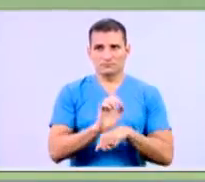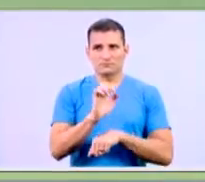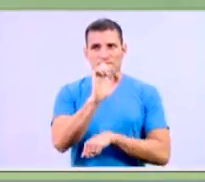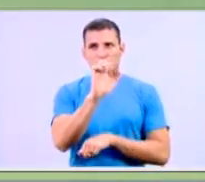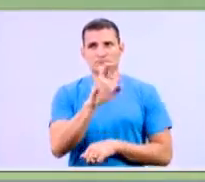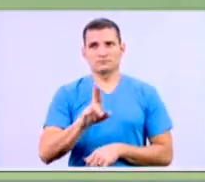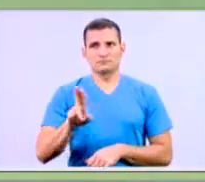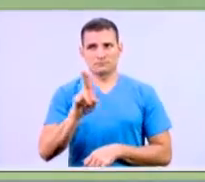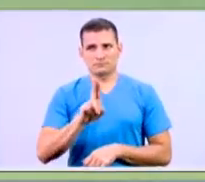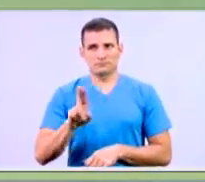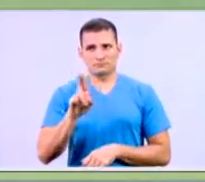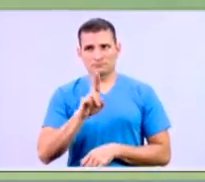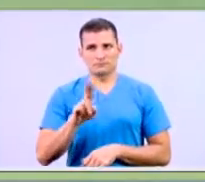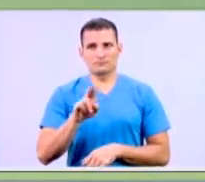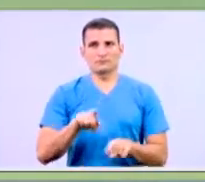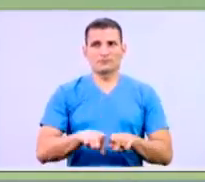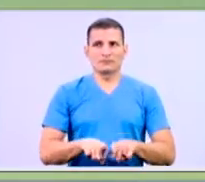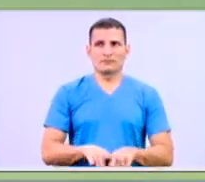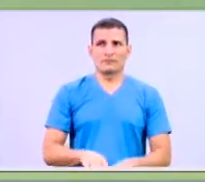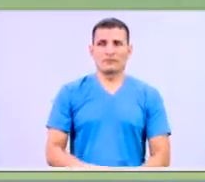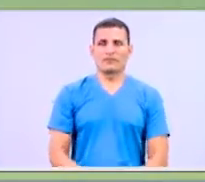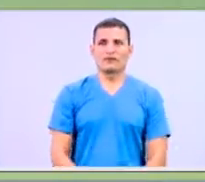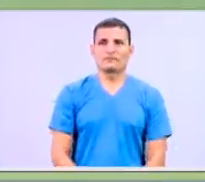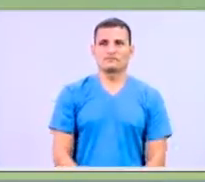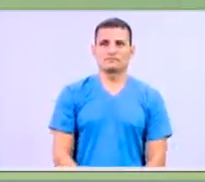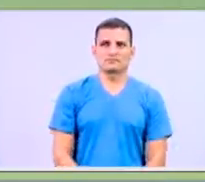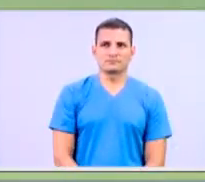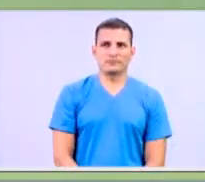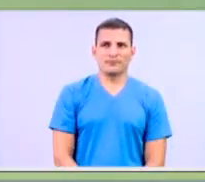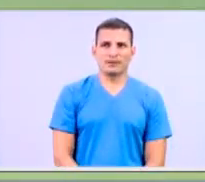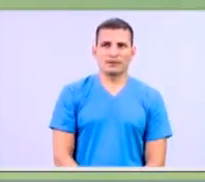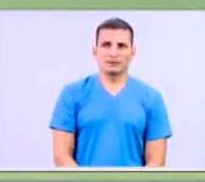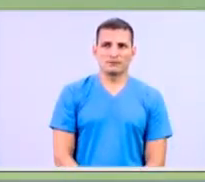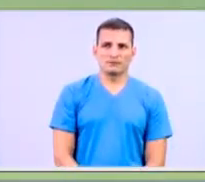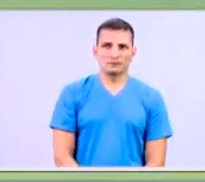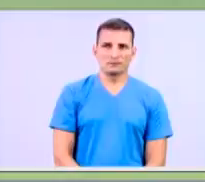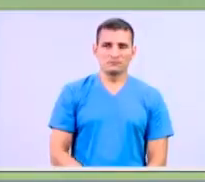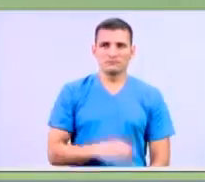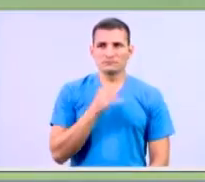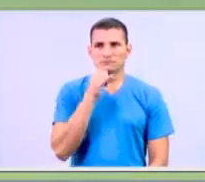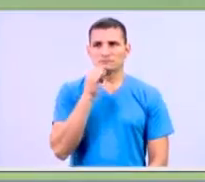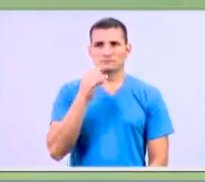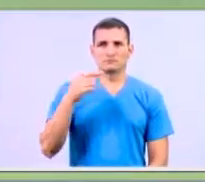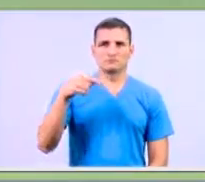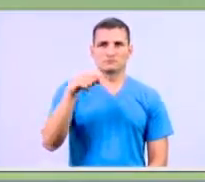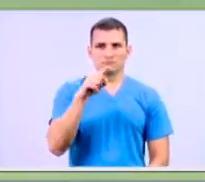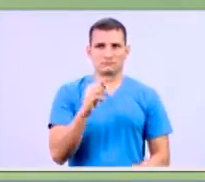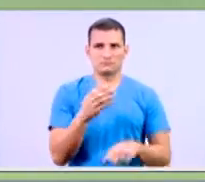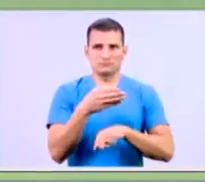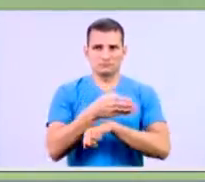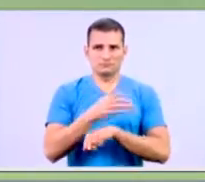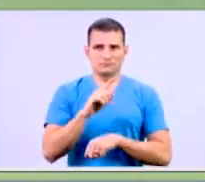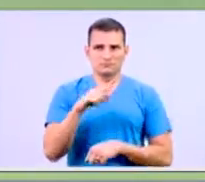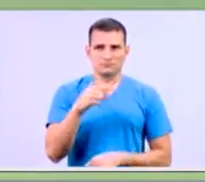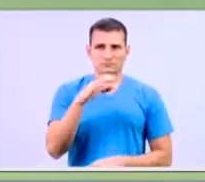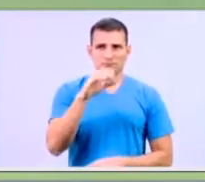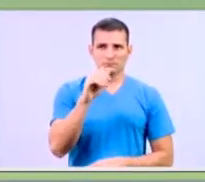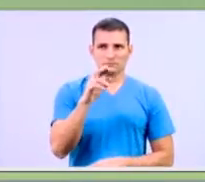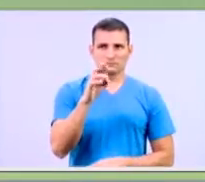usuários leigos. Isso é bem legal. E aí eu trago aqui para vocês, se vocês acessarem depois aí,